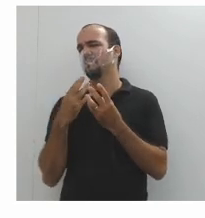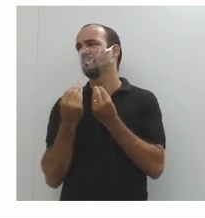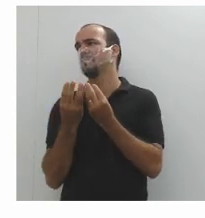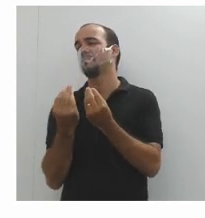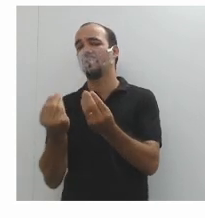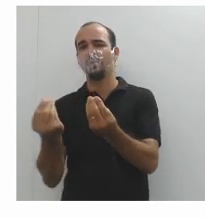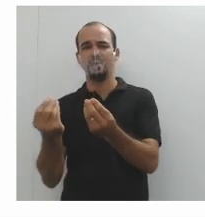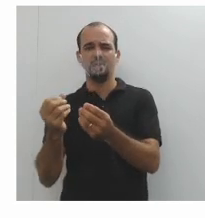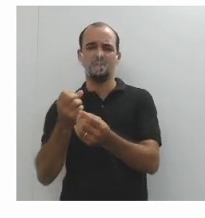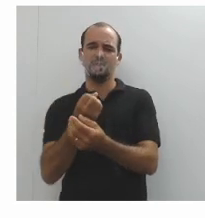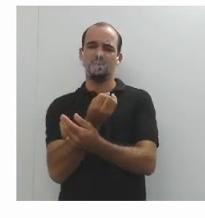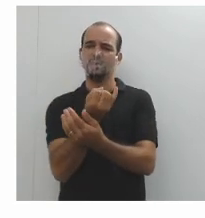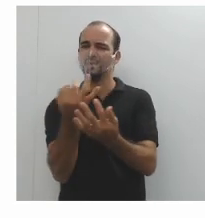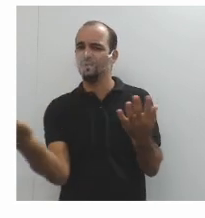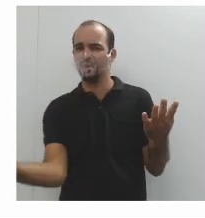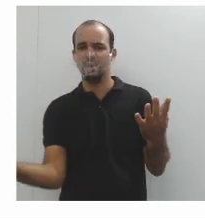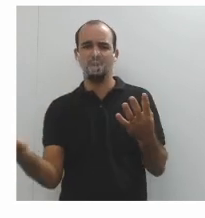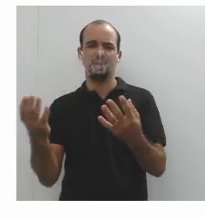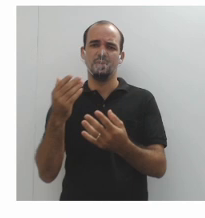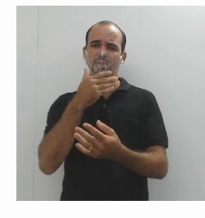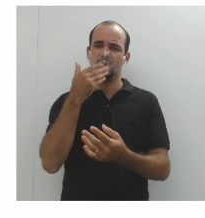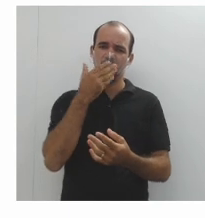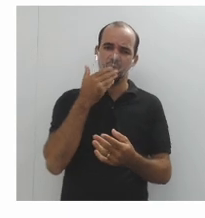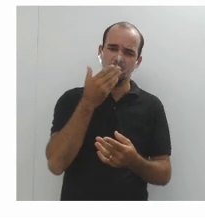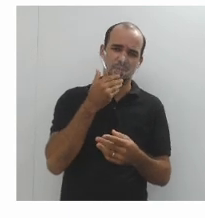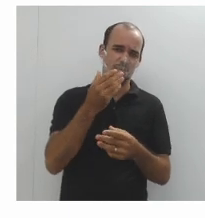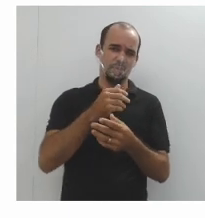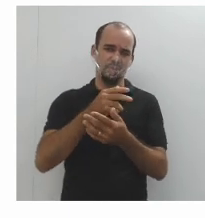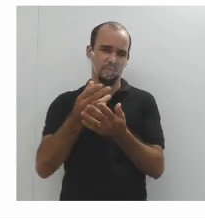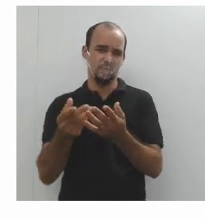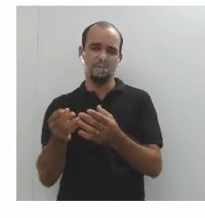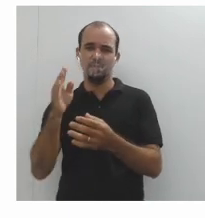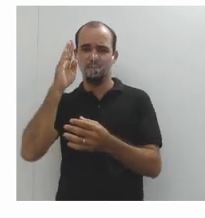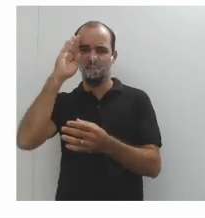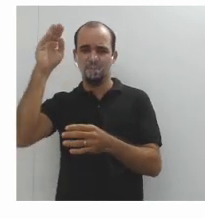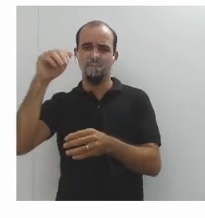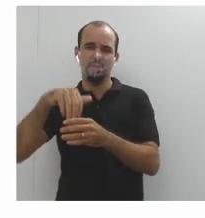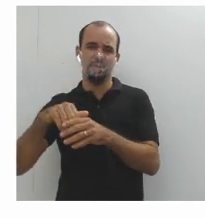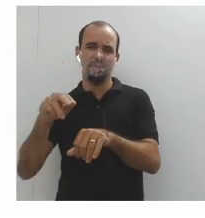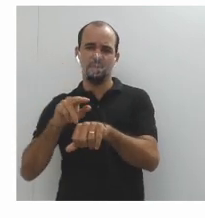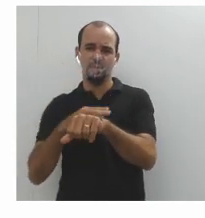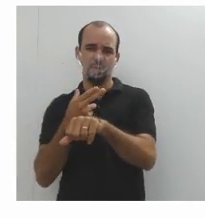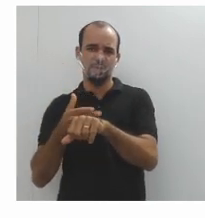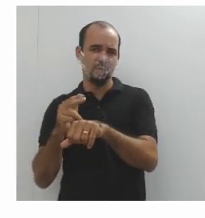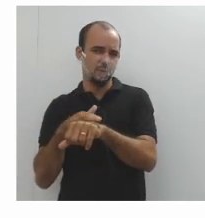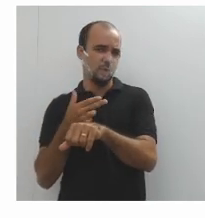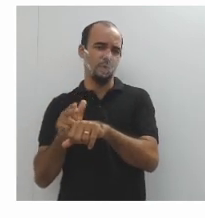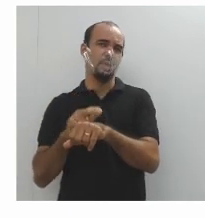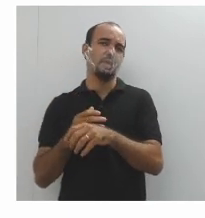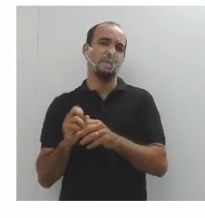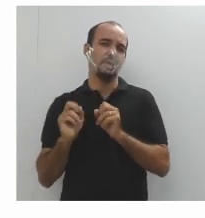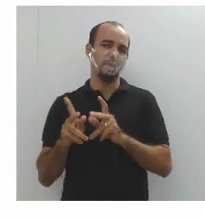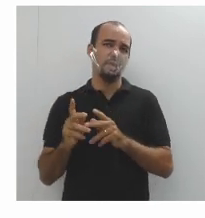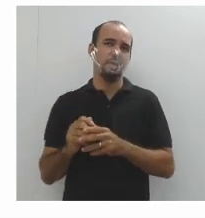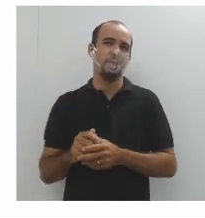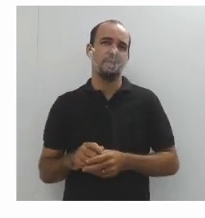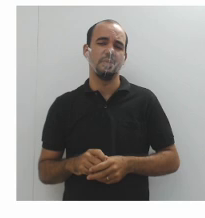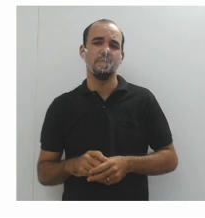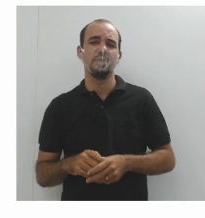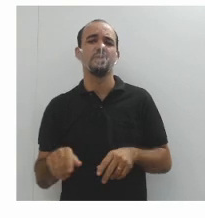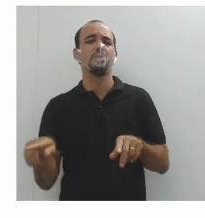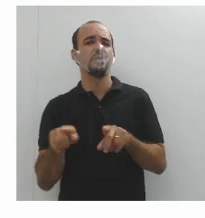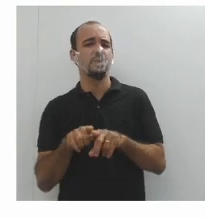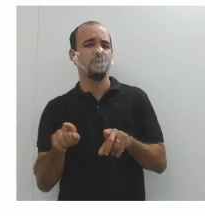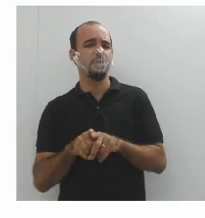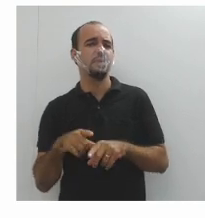naqueles doces muito bons, nós encontramos bastante sacarose, tá? Temos